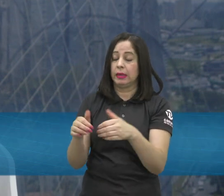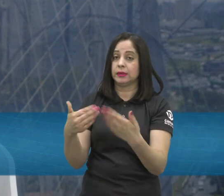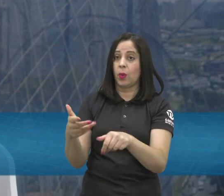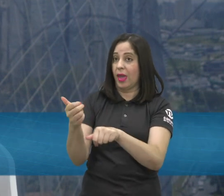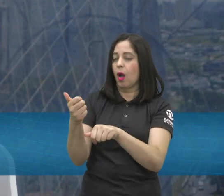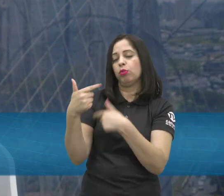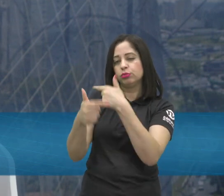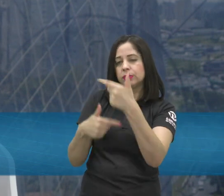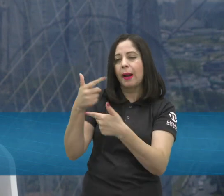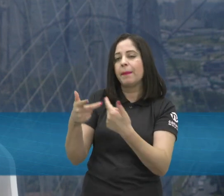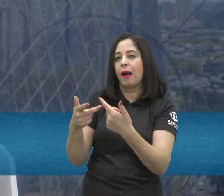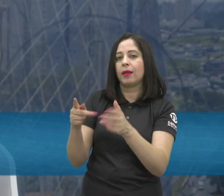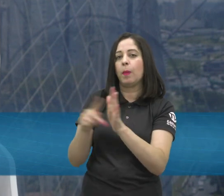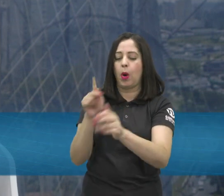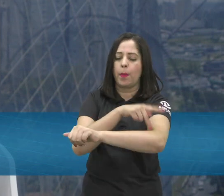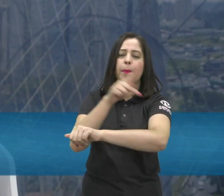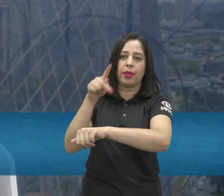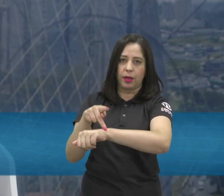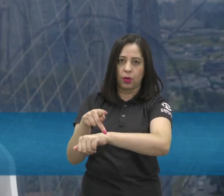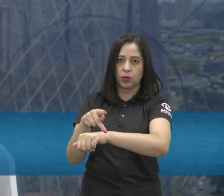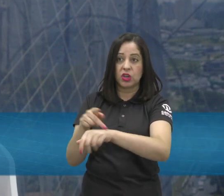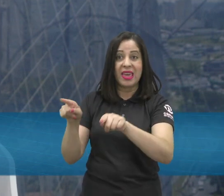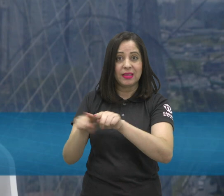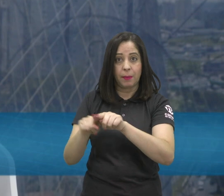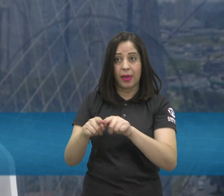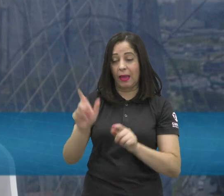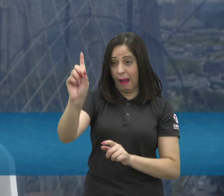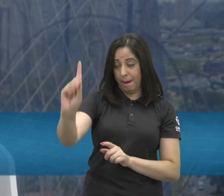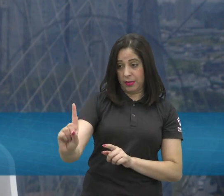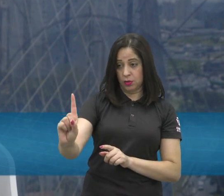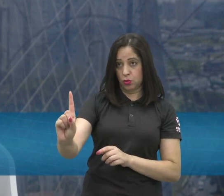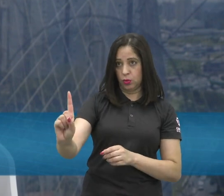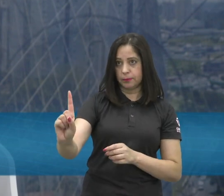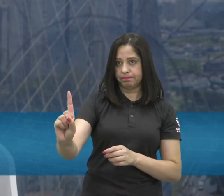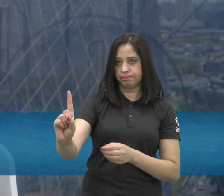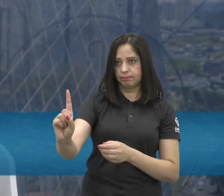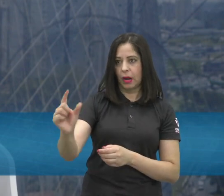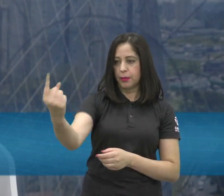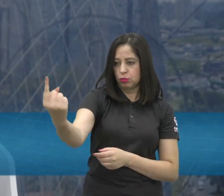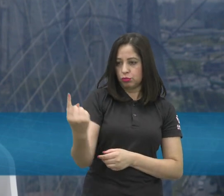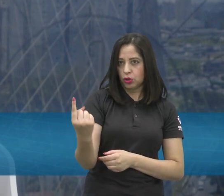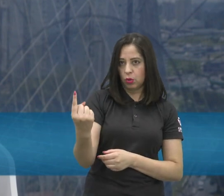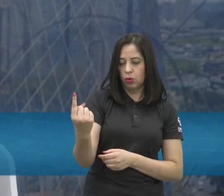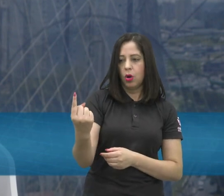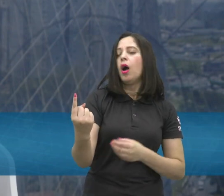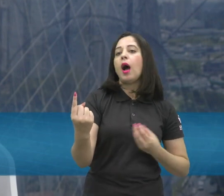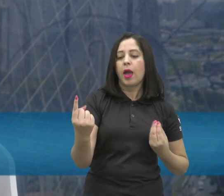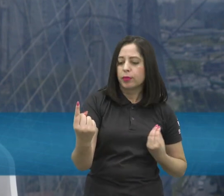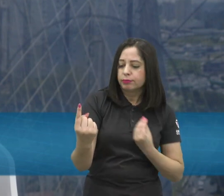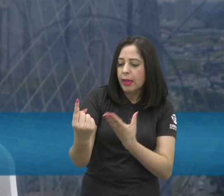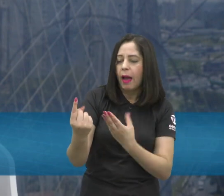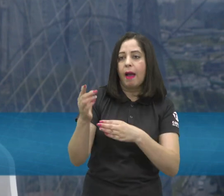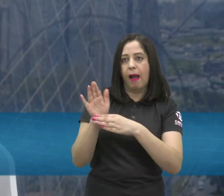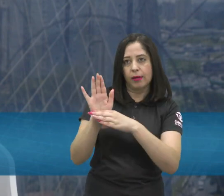serviço social, conscientizar também sobre... Nós temos aí as secretarias aqui do São José dos Campos, são diversos benefícios,